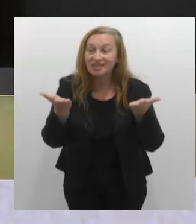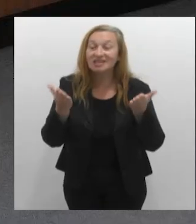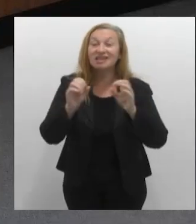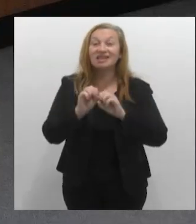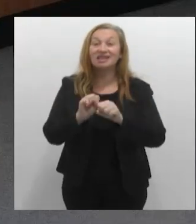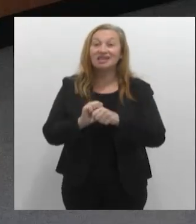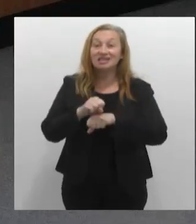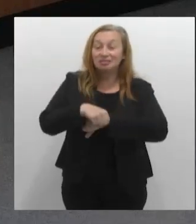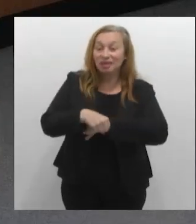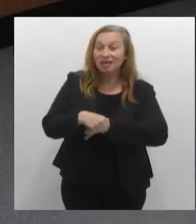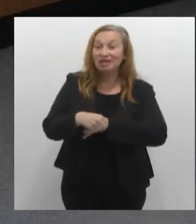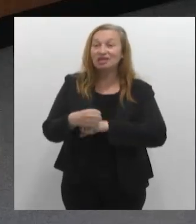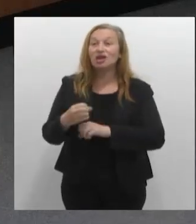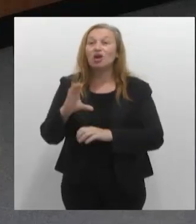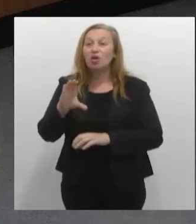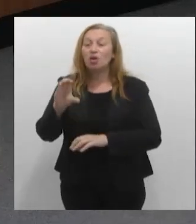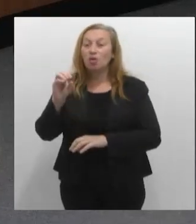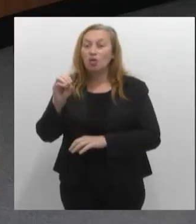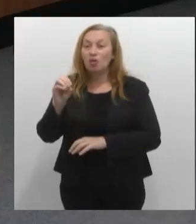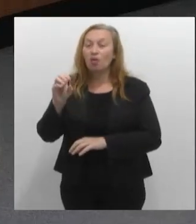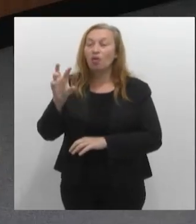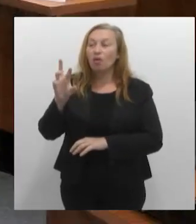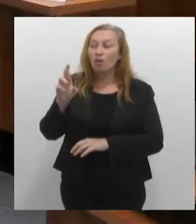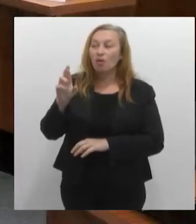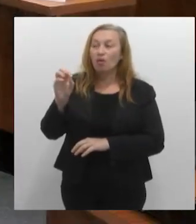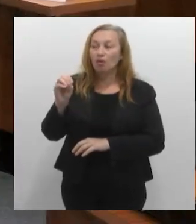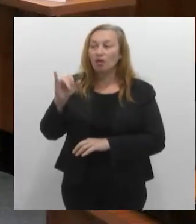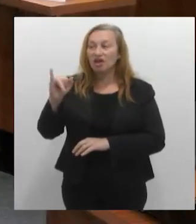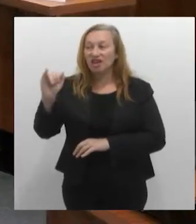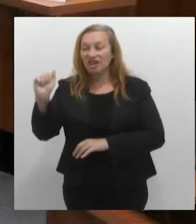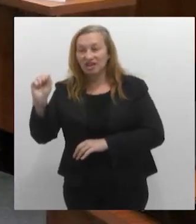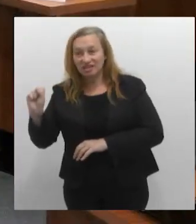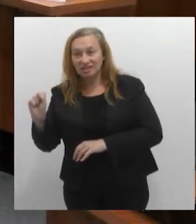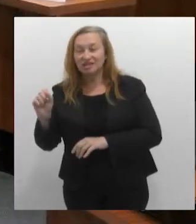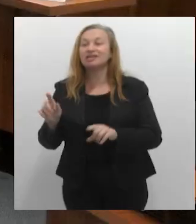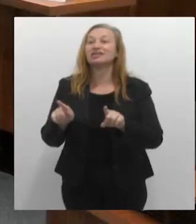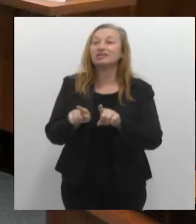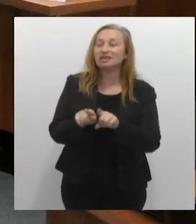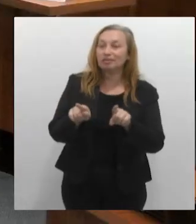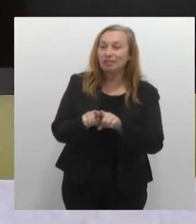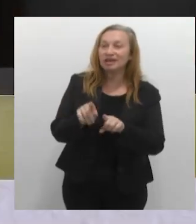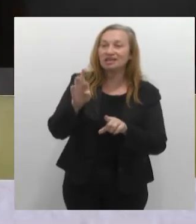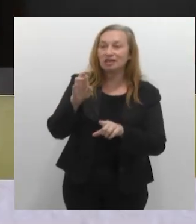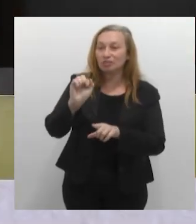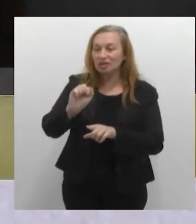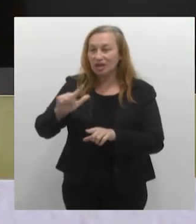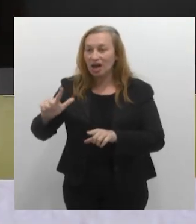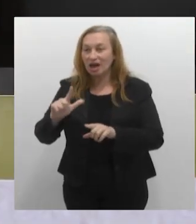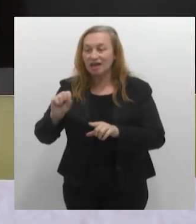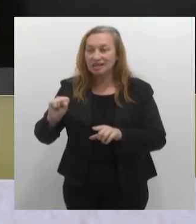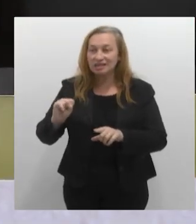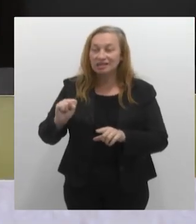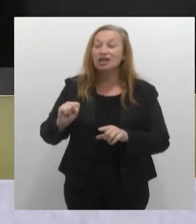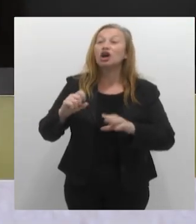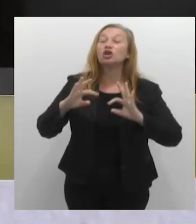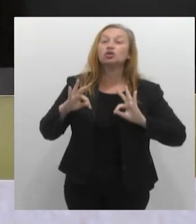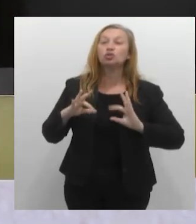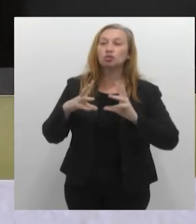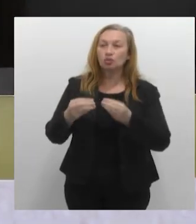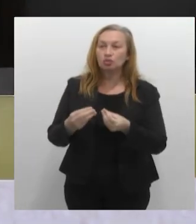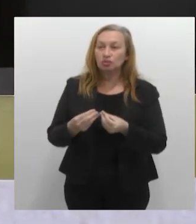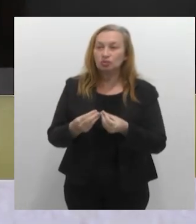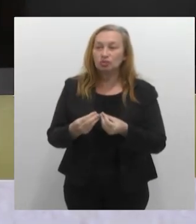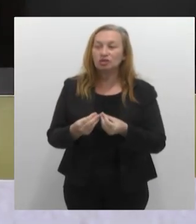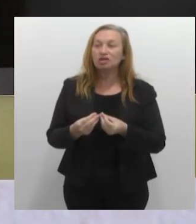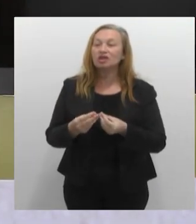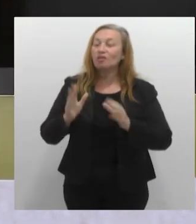seminaristas, coroinhas, acólitos, cerimoniários, todos aqueles. Aliás, tivemos, não é, dona Aninha,